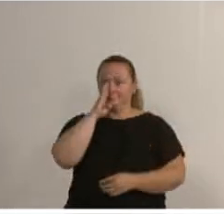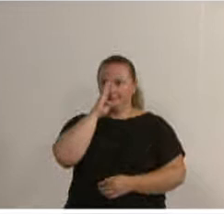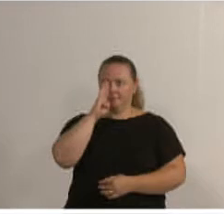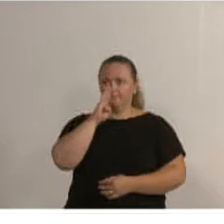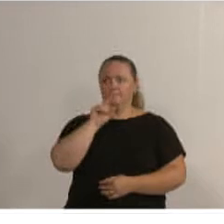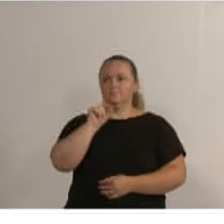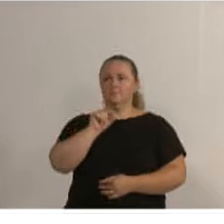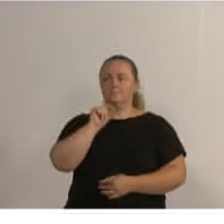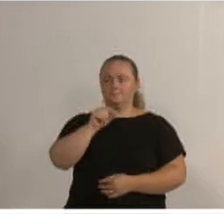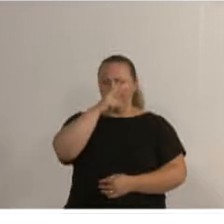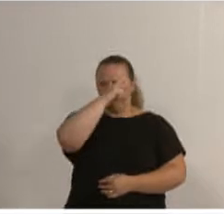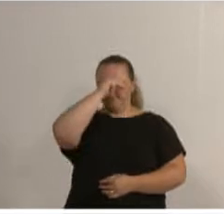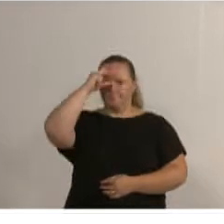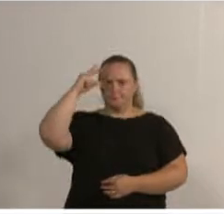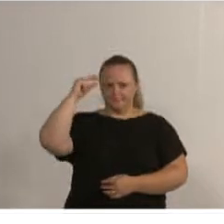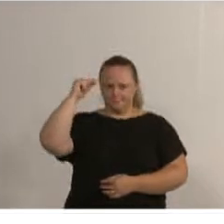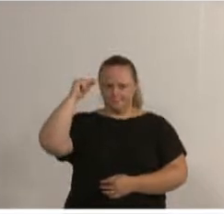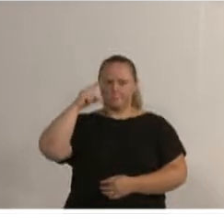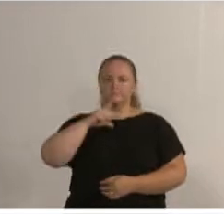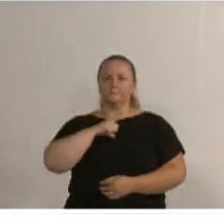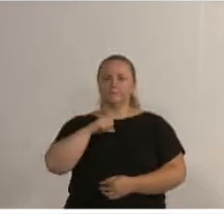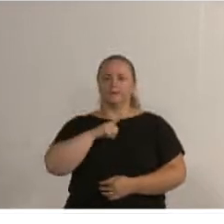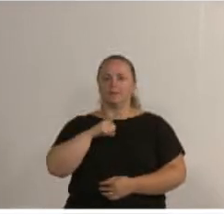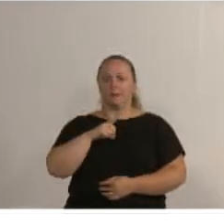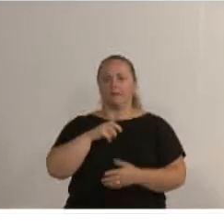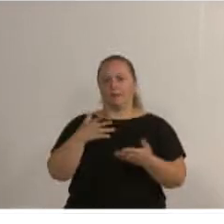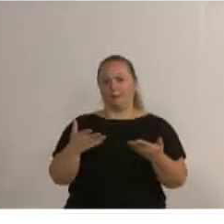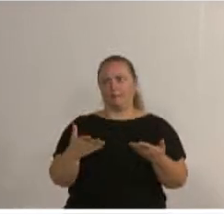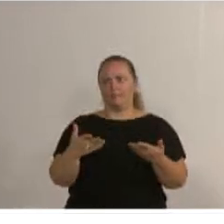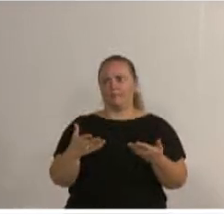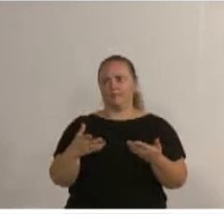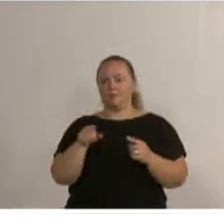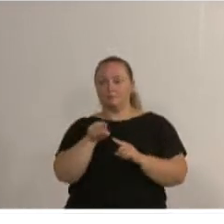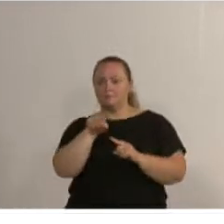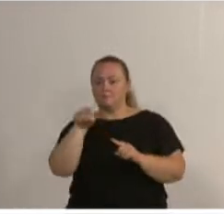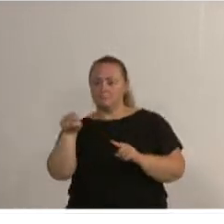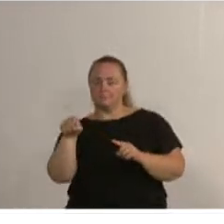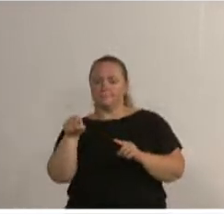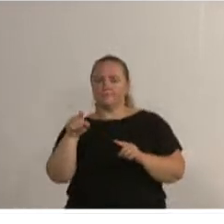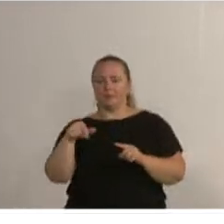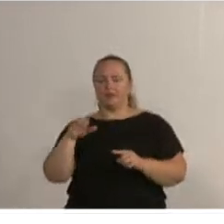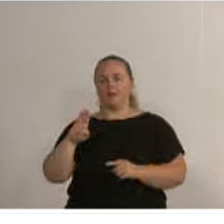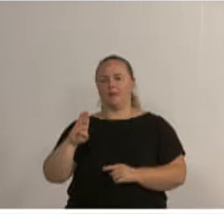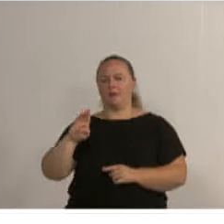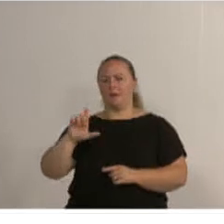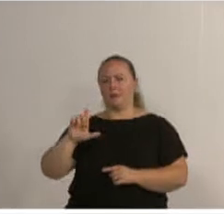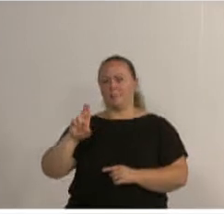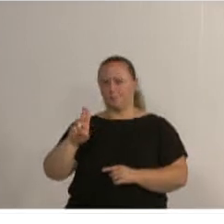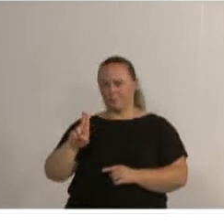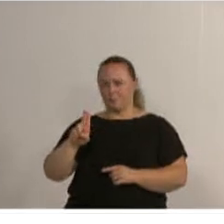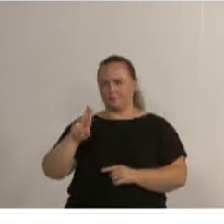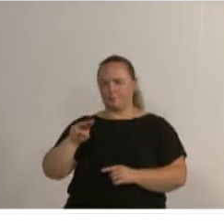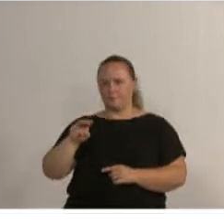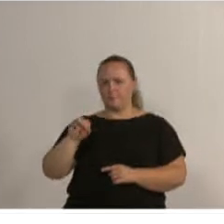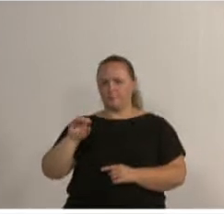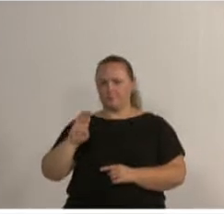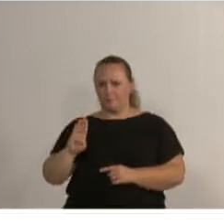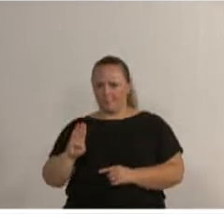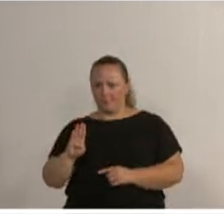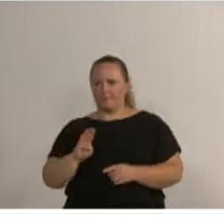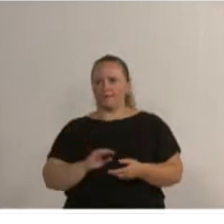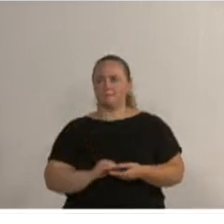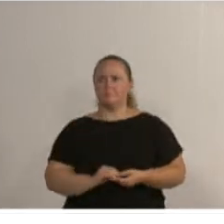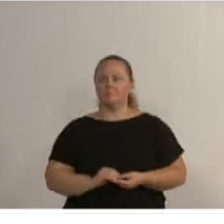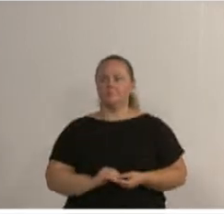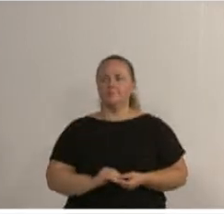chamamos de prefeitura, onde nós temos a concessionária, que é, no caso, aqui é a Blumob, que nos interessa hoje aqui, na água